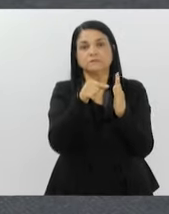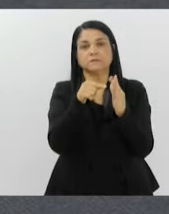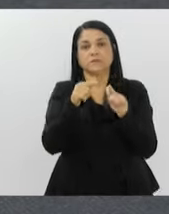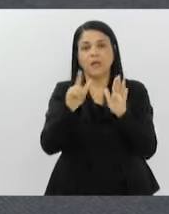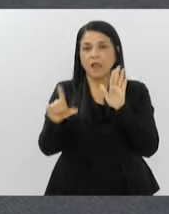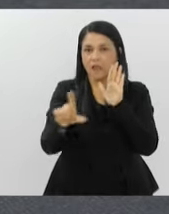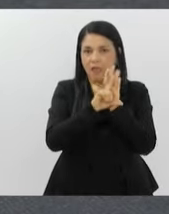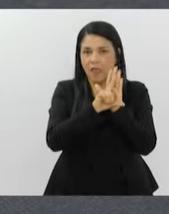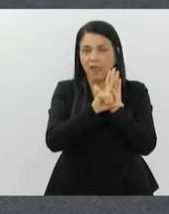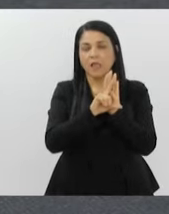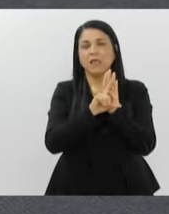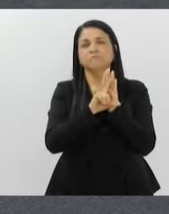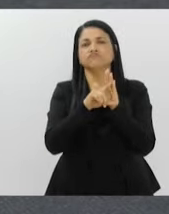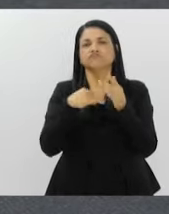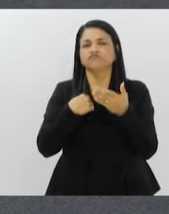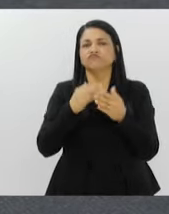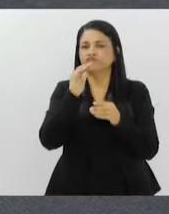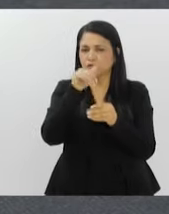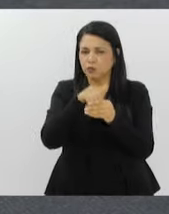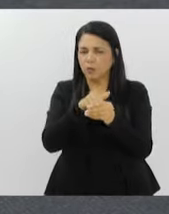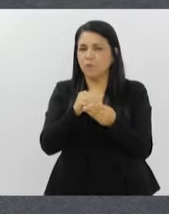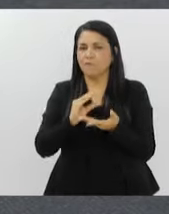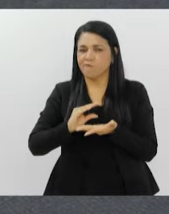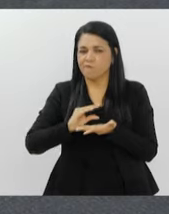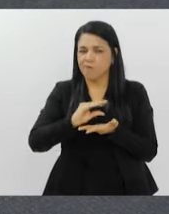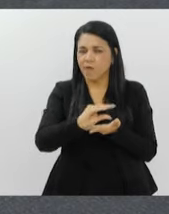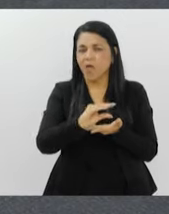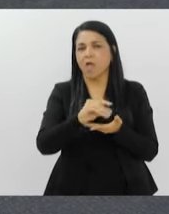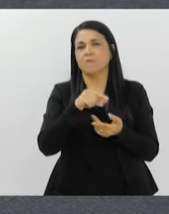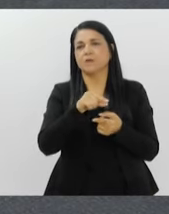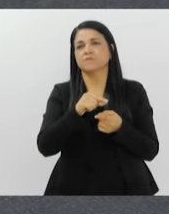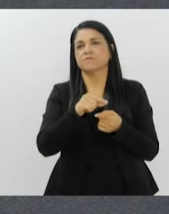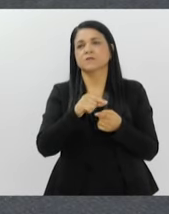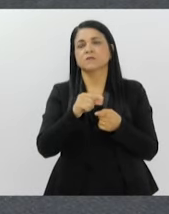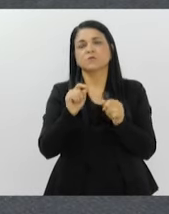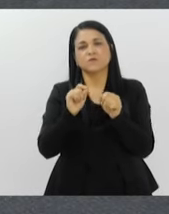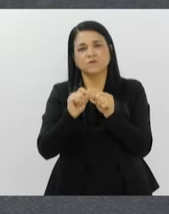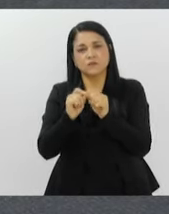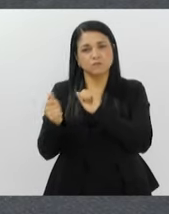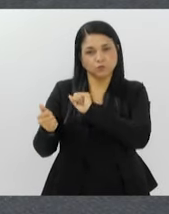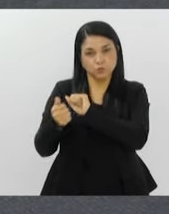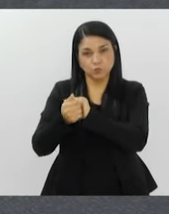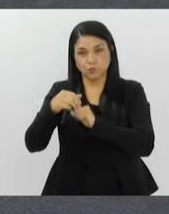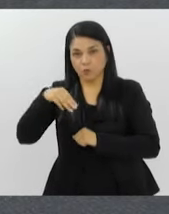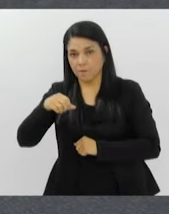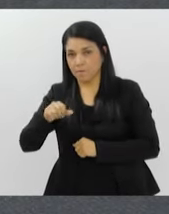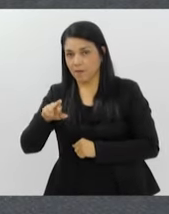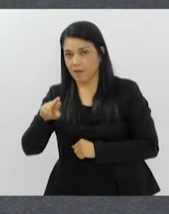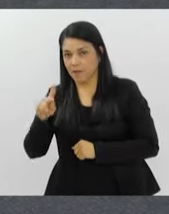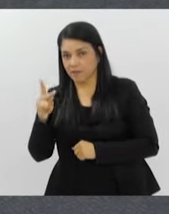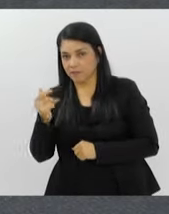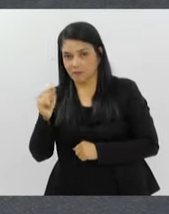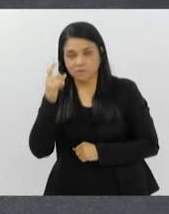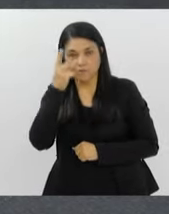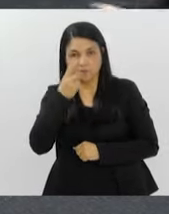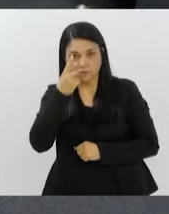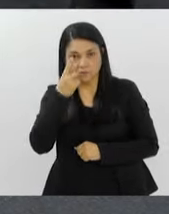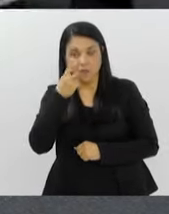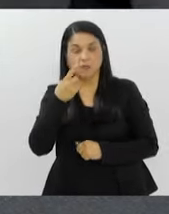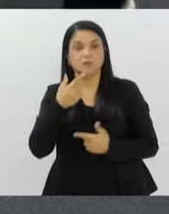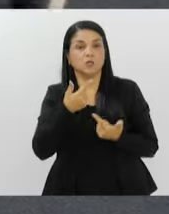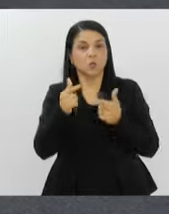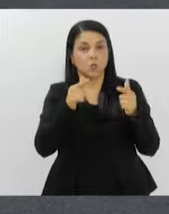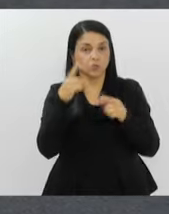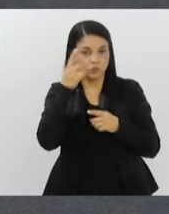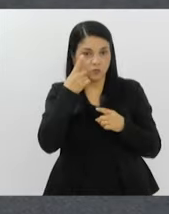votamos verbas orçamentárias porque é muito pequena depois fizemos com a deputada Marta e outros deputados o projeto para internalizar